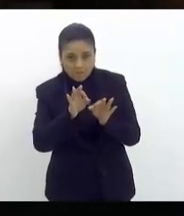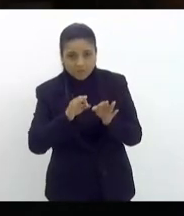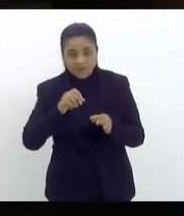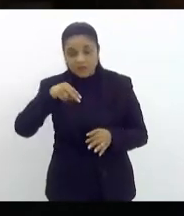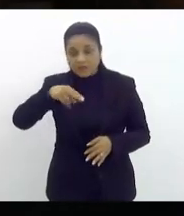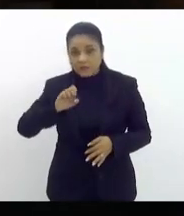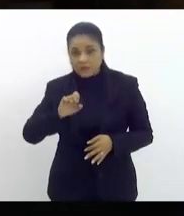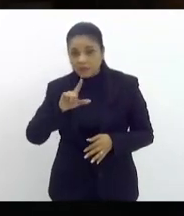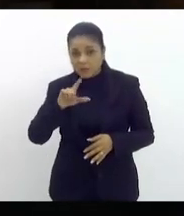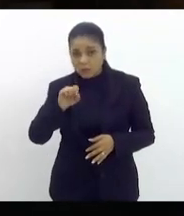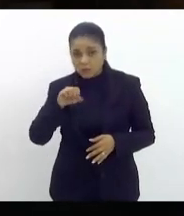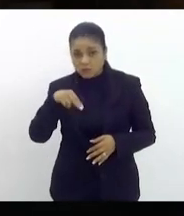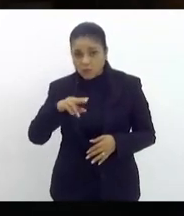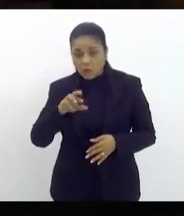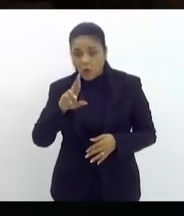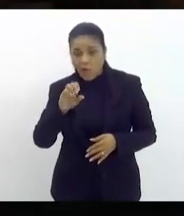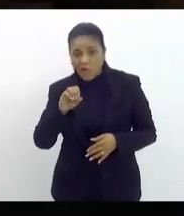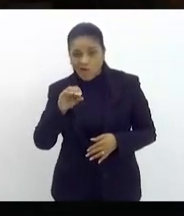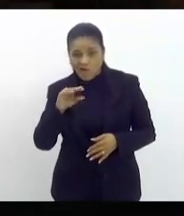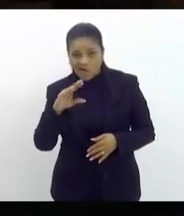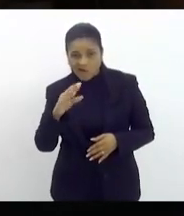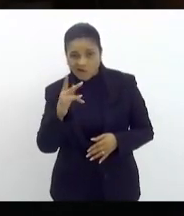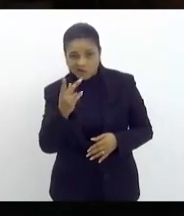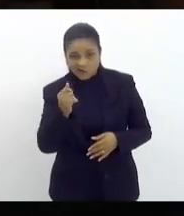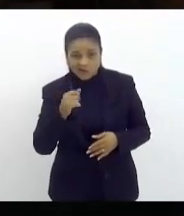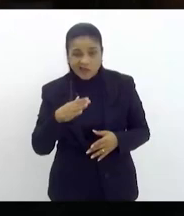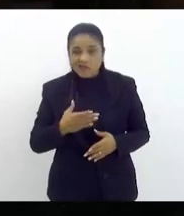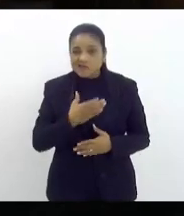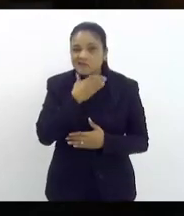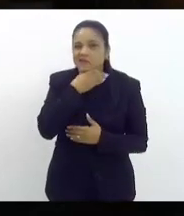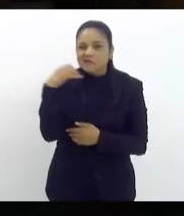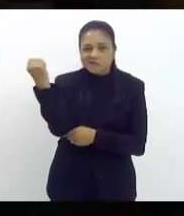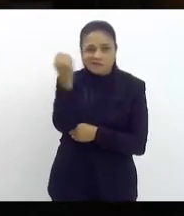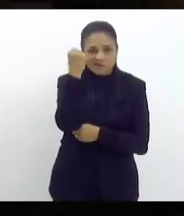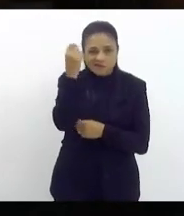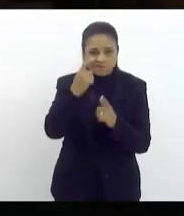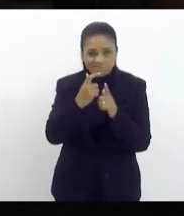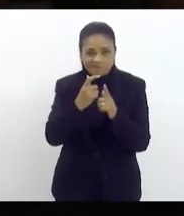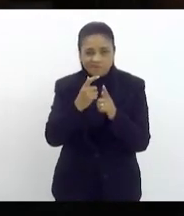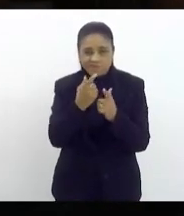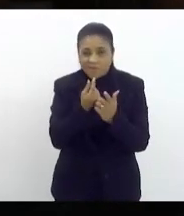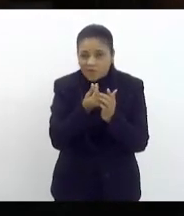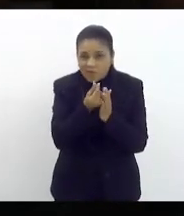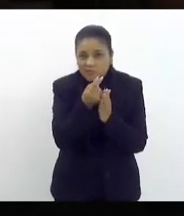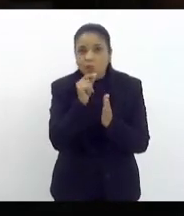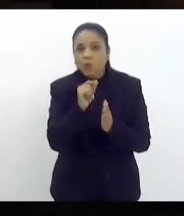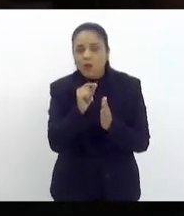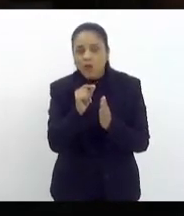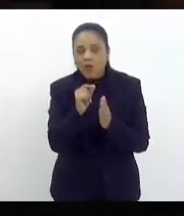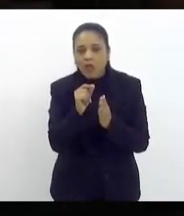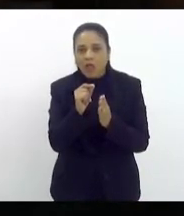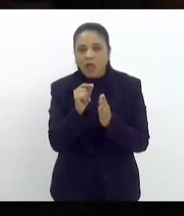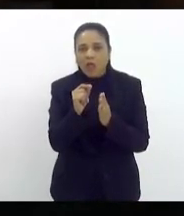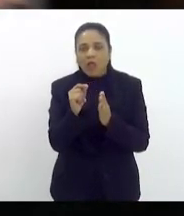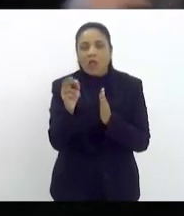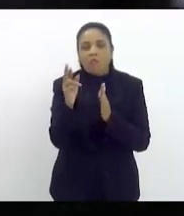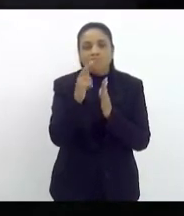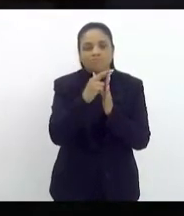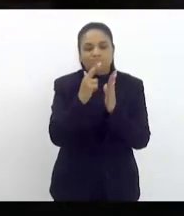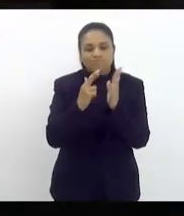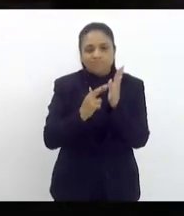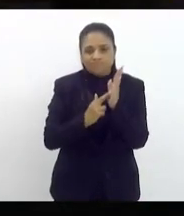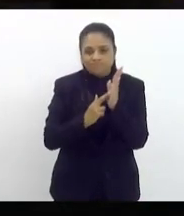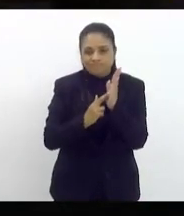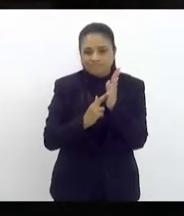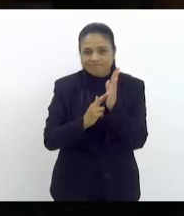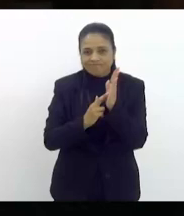a nossa crise financeira tem nome e sobrenome. regime de recuperação fiscal. E